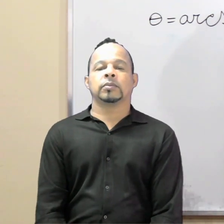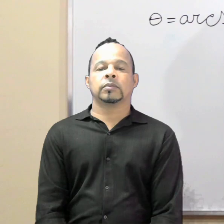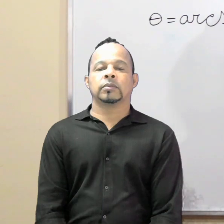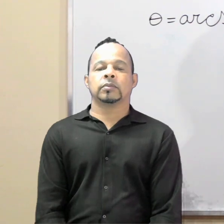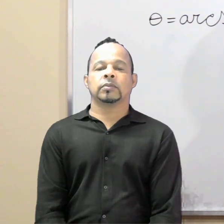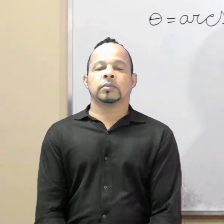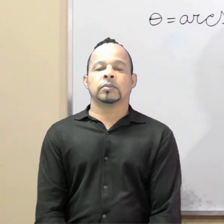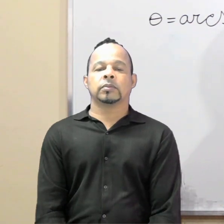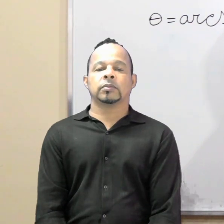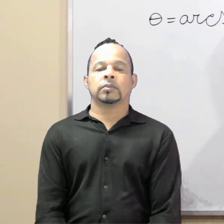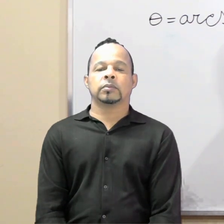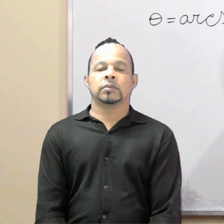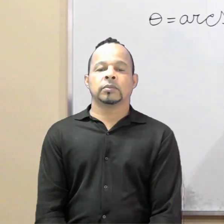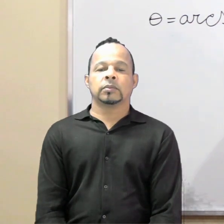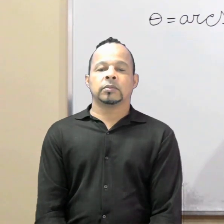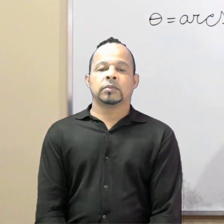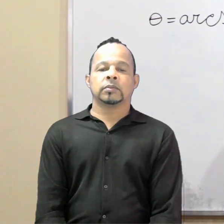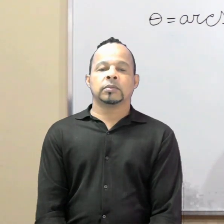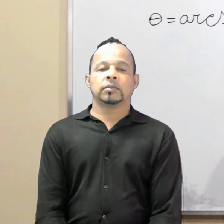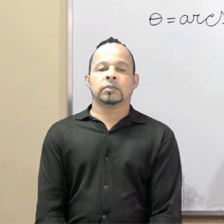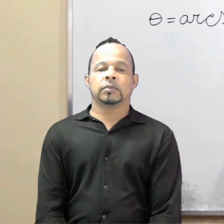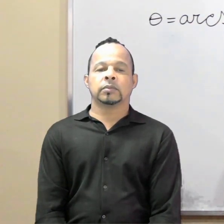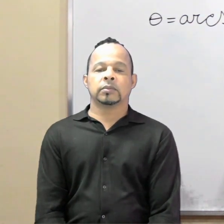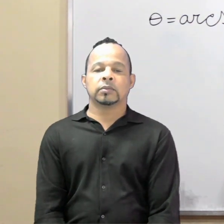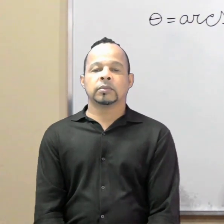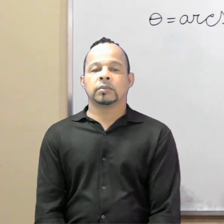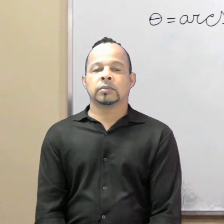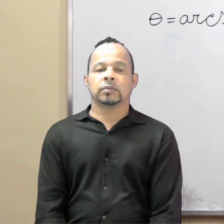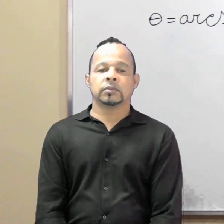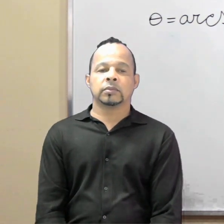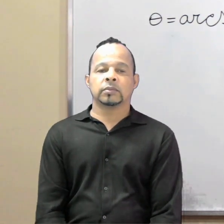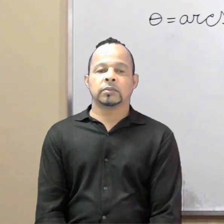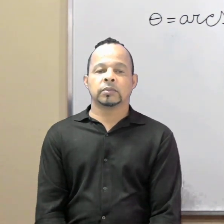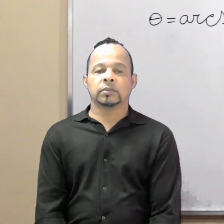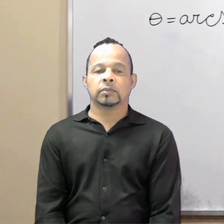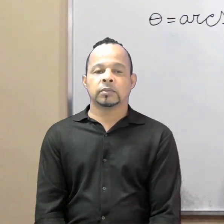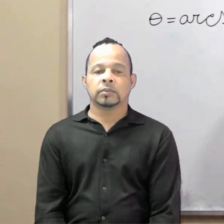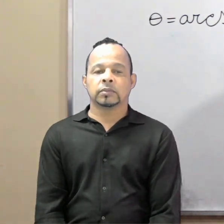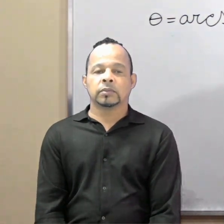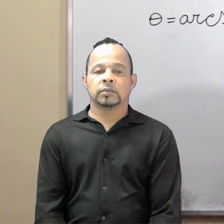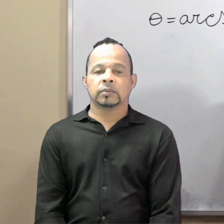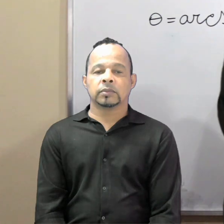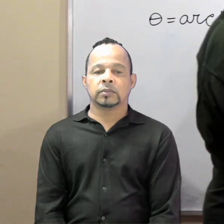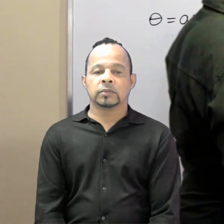θ é arco seno de